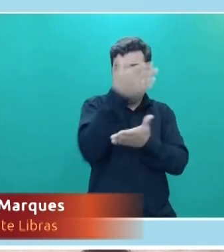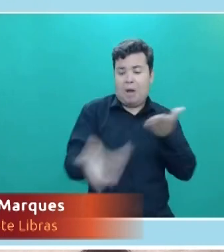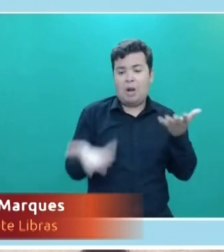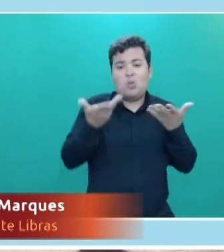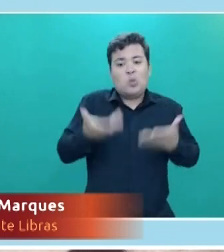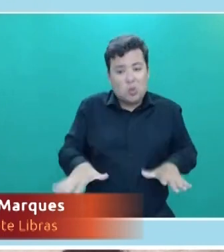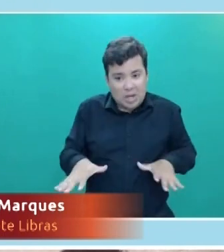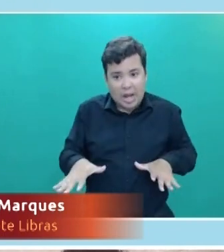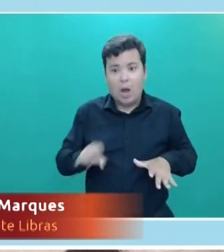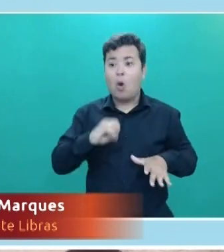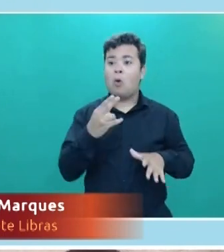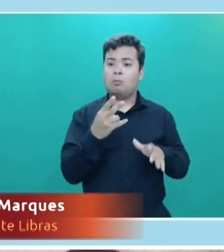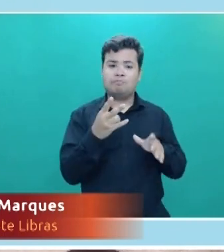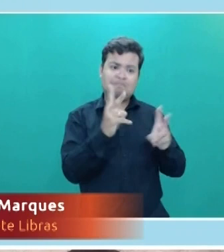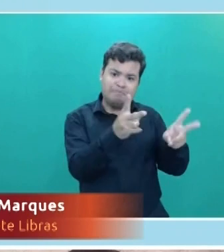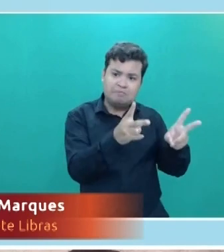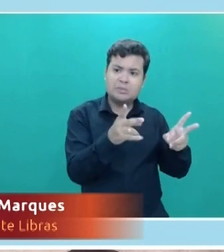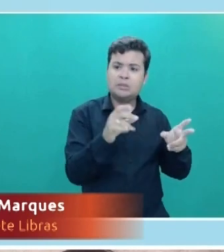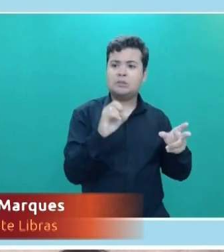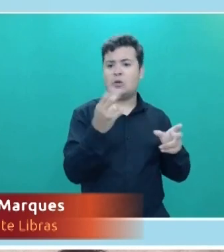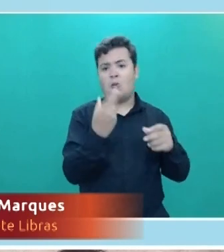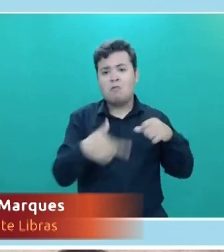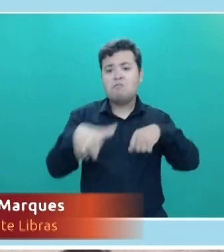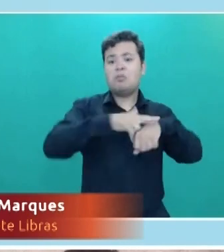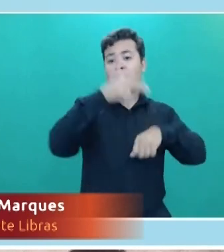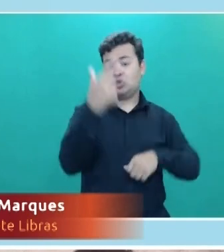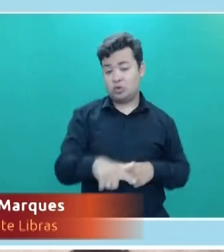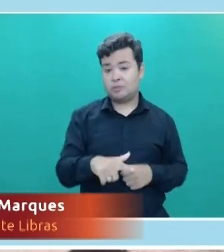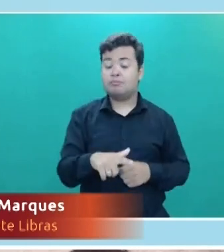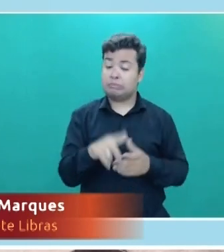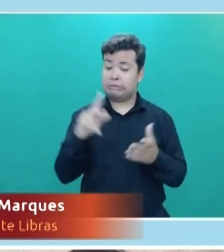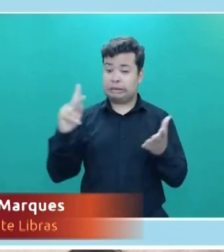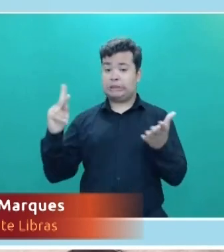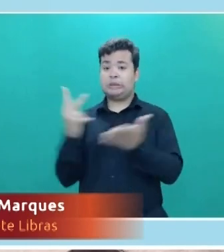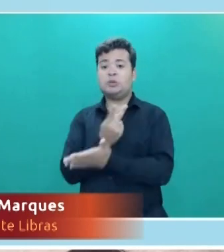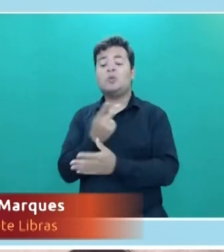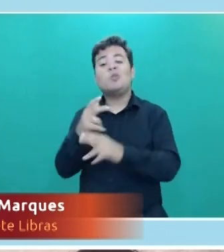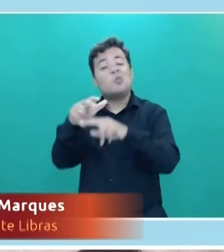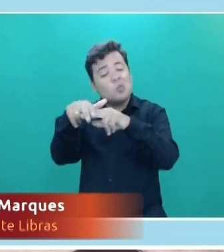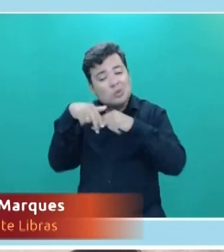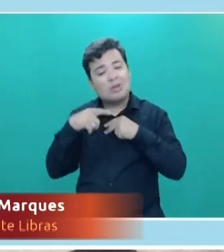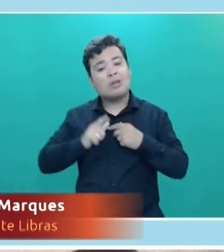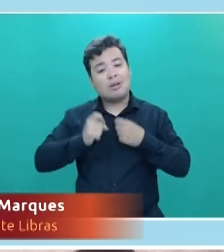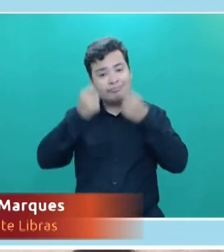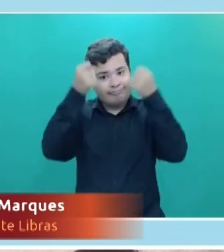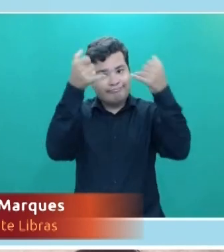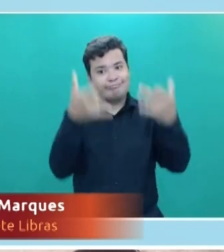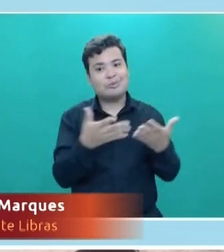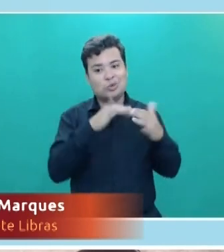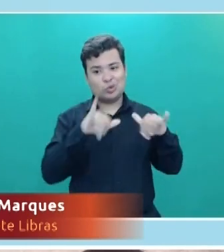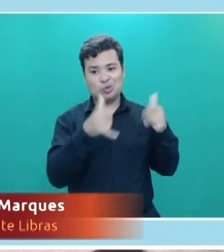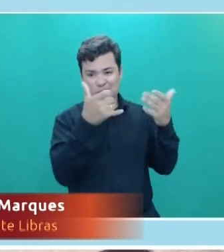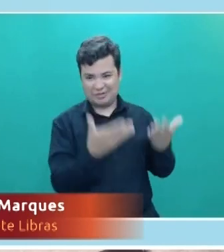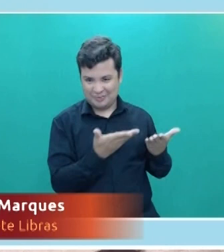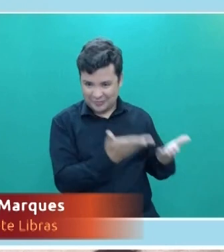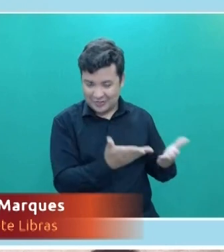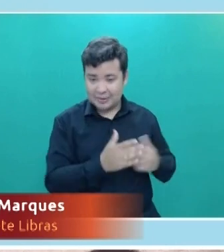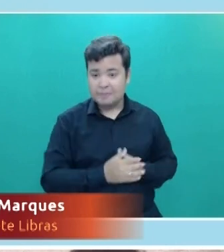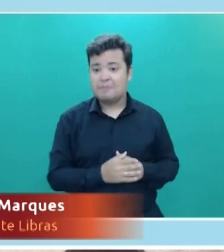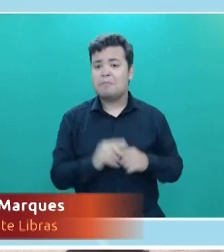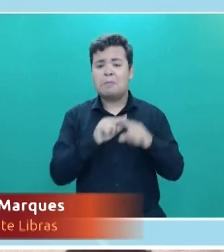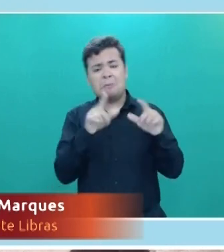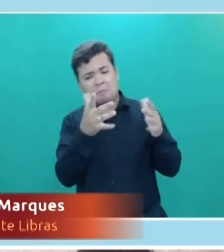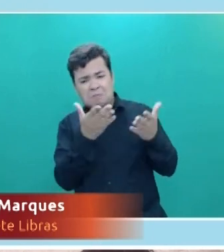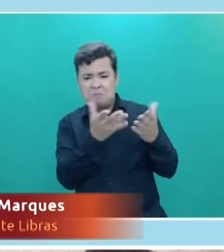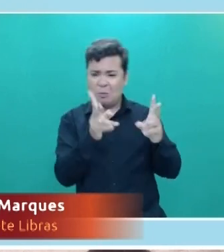construída. Né? Então, é mais ou menos nesse sentido. Essa pode ser uma das várias explicações possíveis, mas eu acho que tudo vai mais ou menos nessa direção, de que